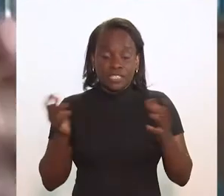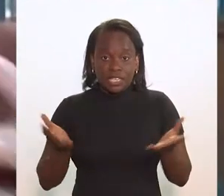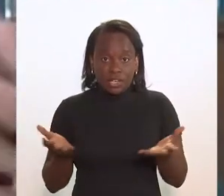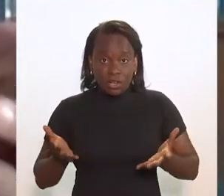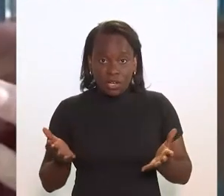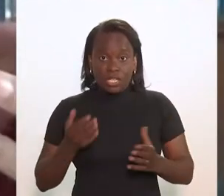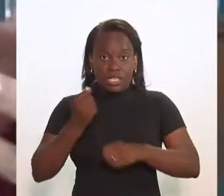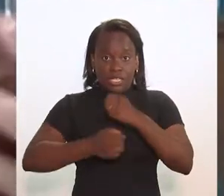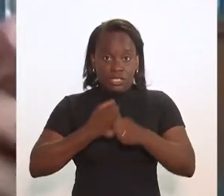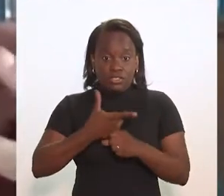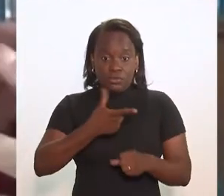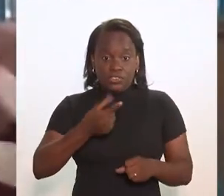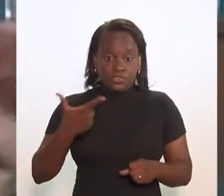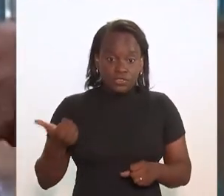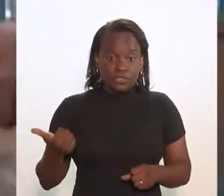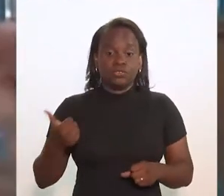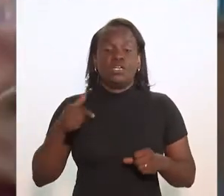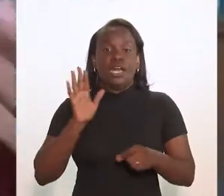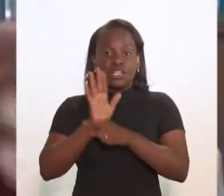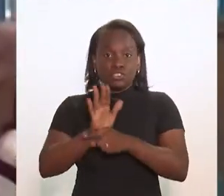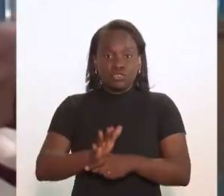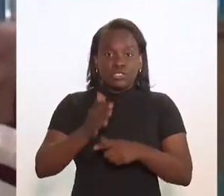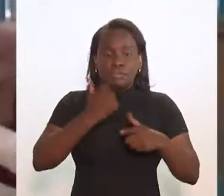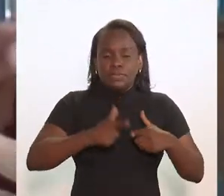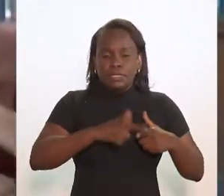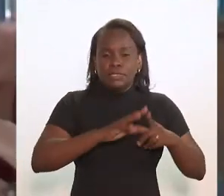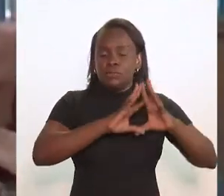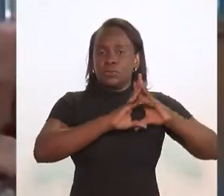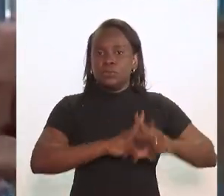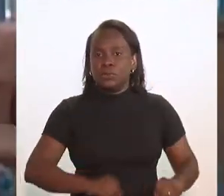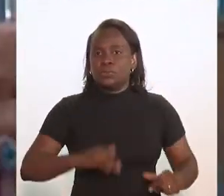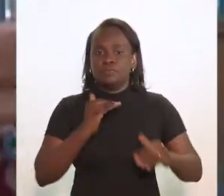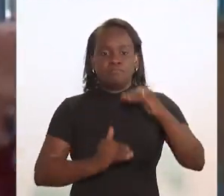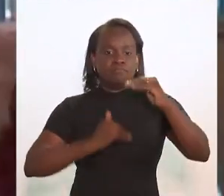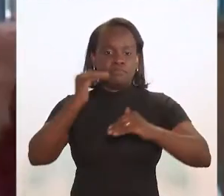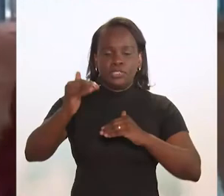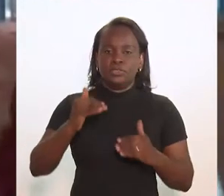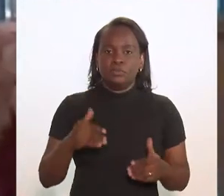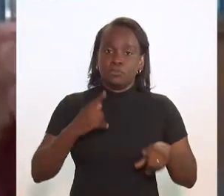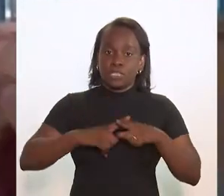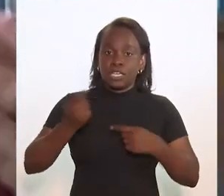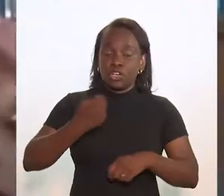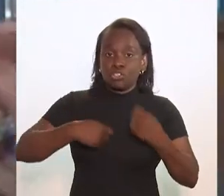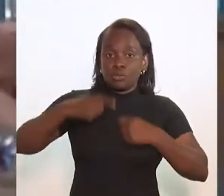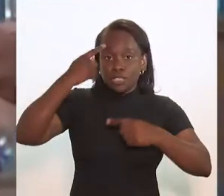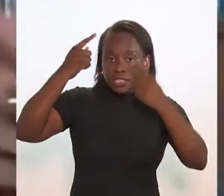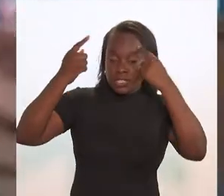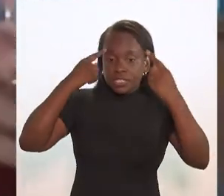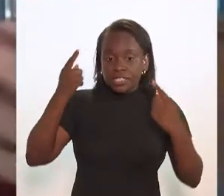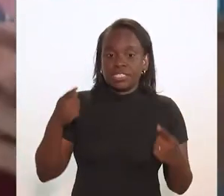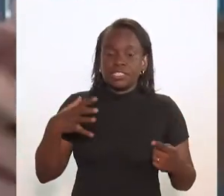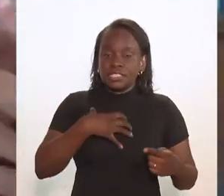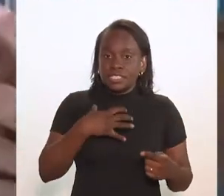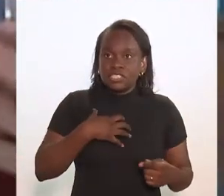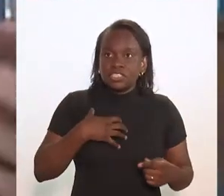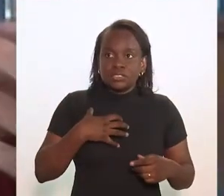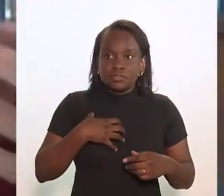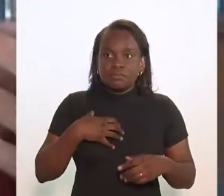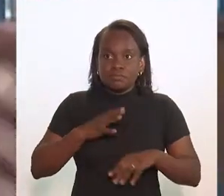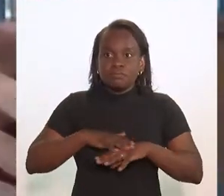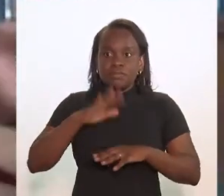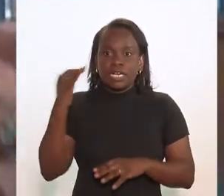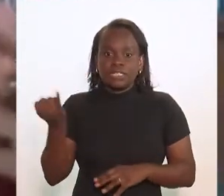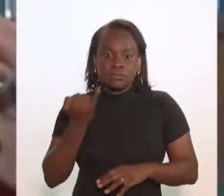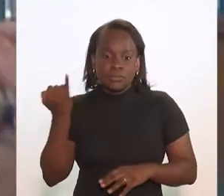fazer desse ano um ano que nos ajude a superar a crise, que a economia criativa está se sentindo cada